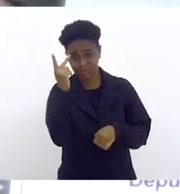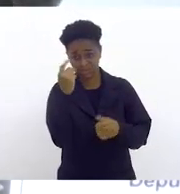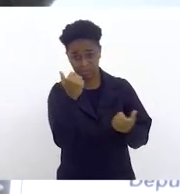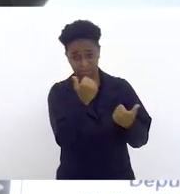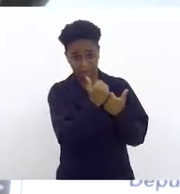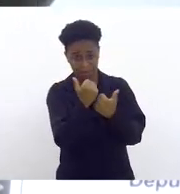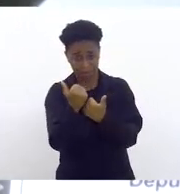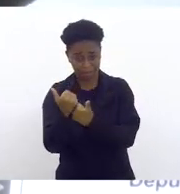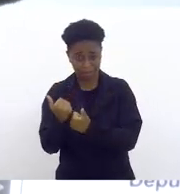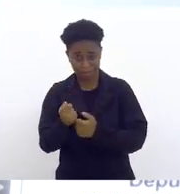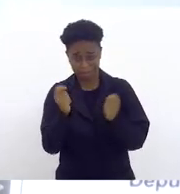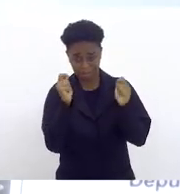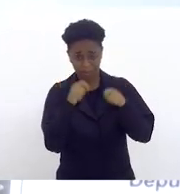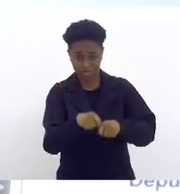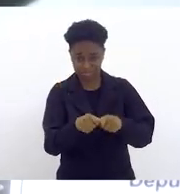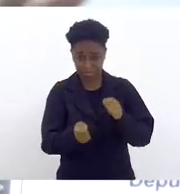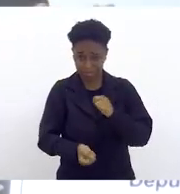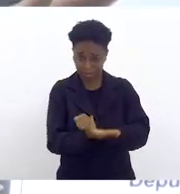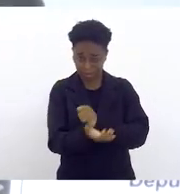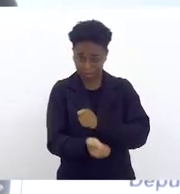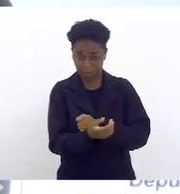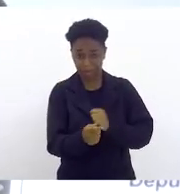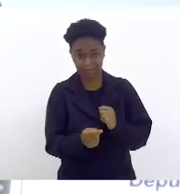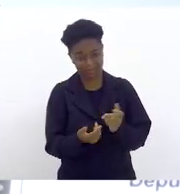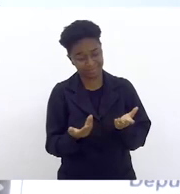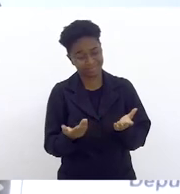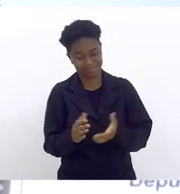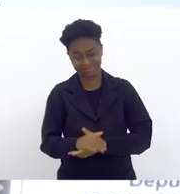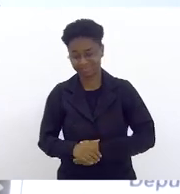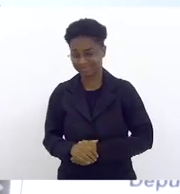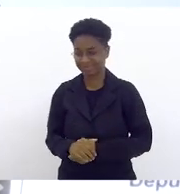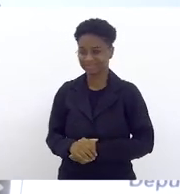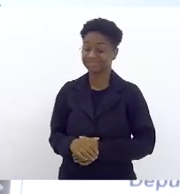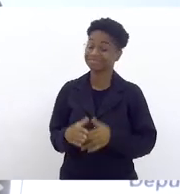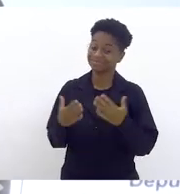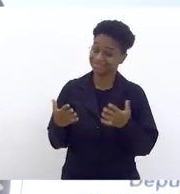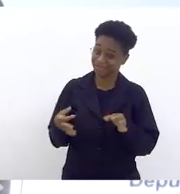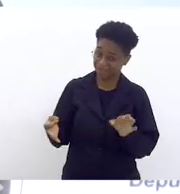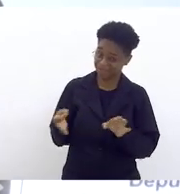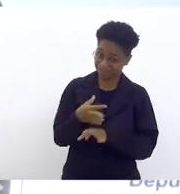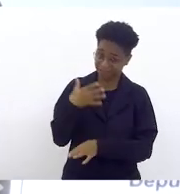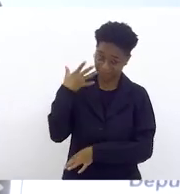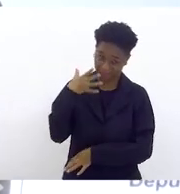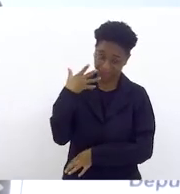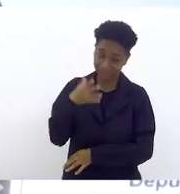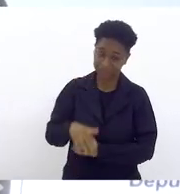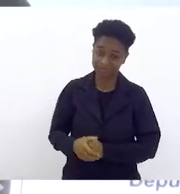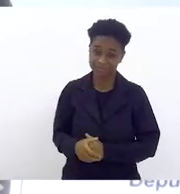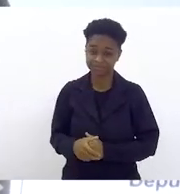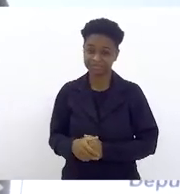constitucionalidade de sonegação dito isso